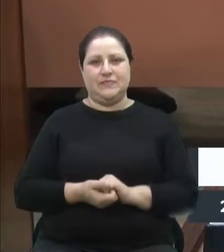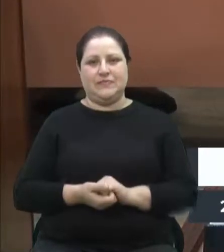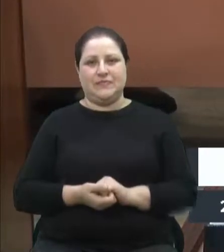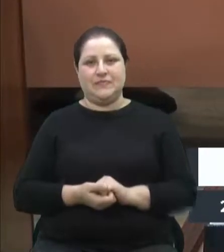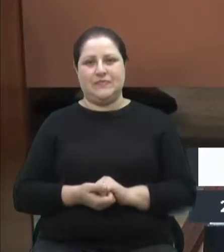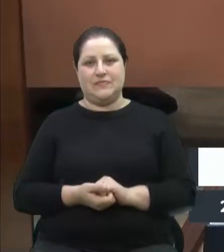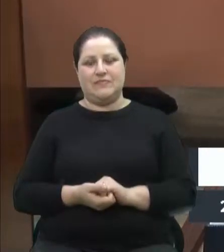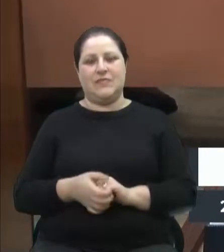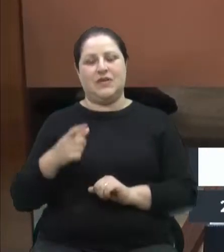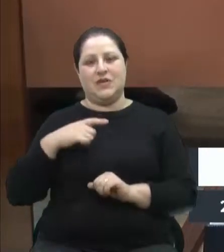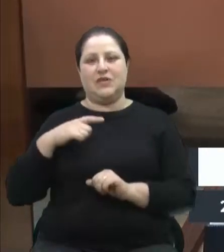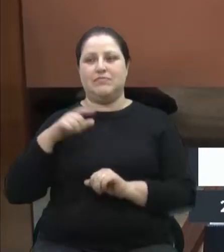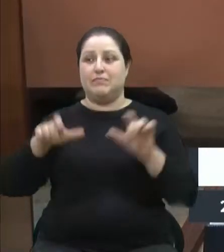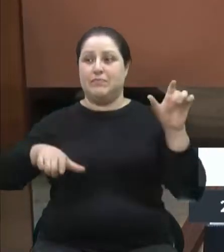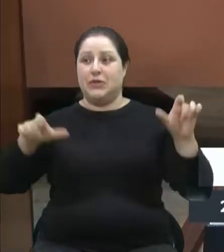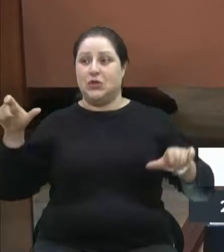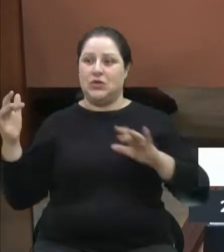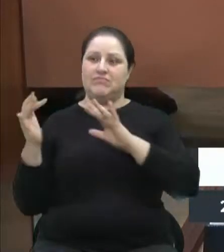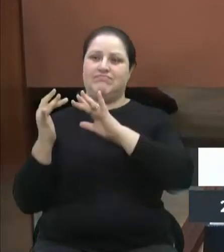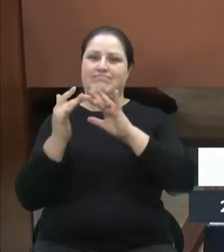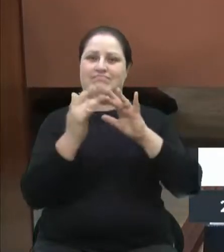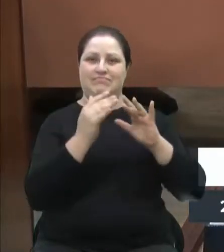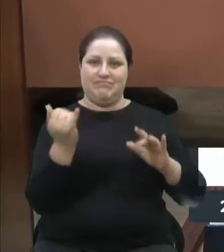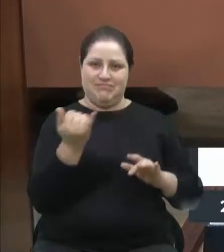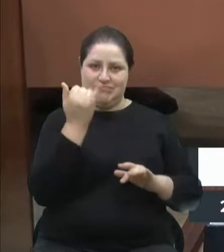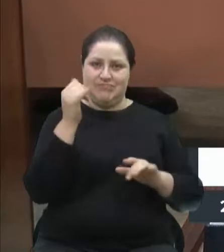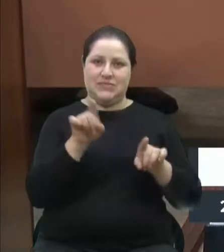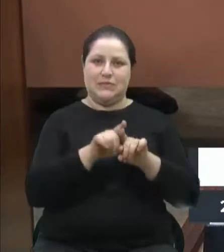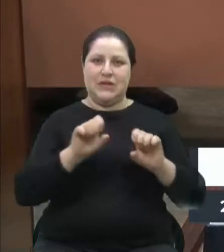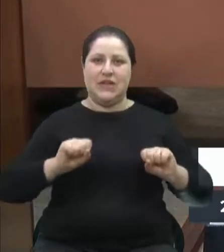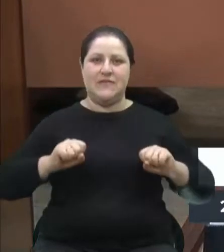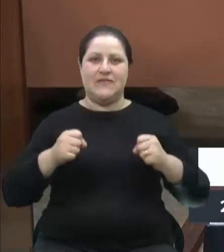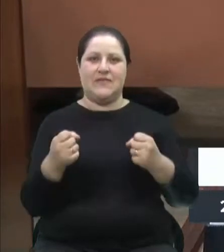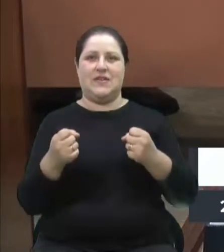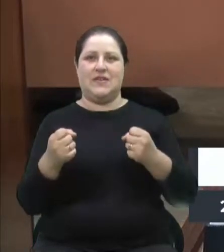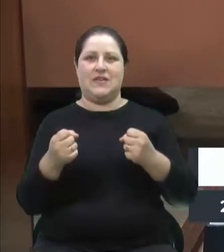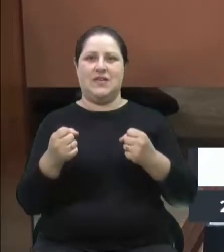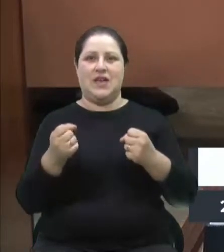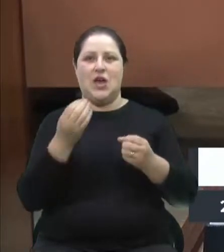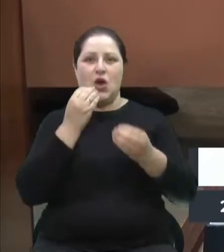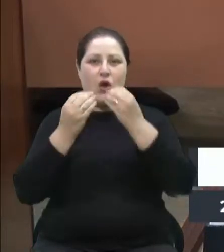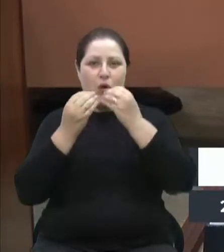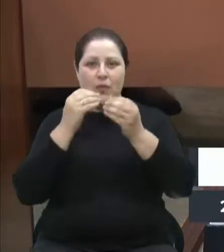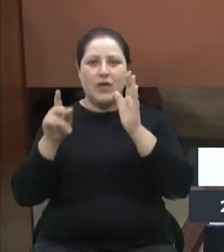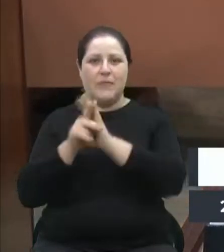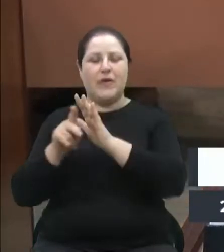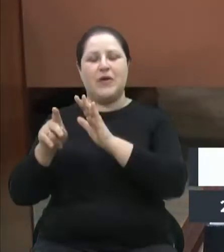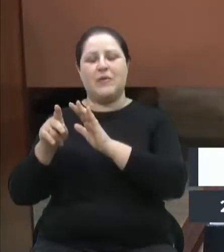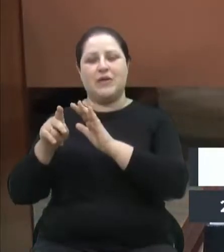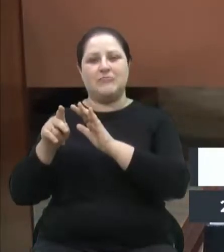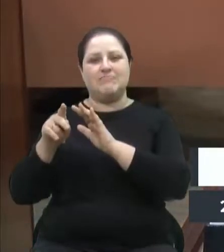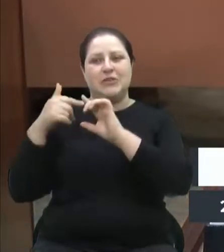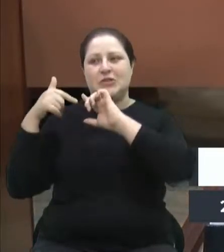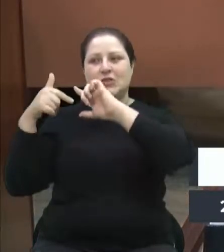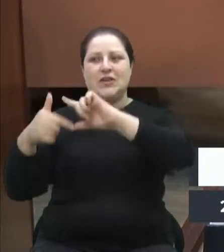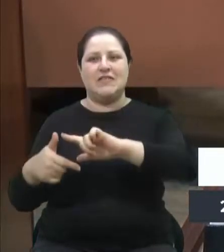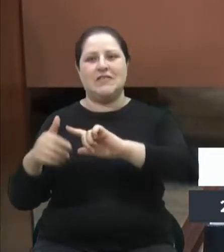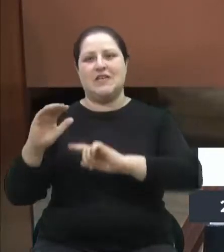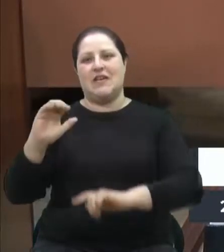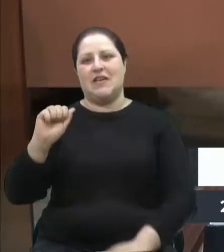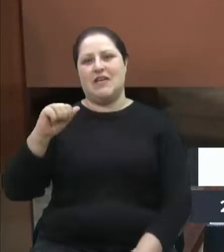o contato com as pessoas e defendendo a comida Campeira comigo tradicionalista